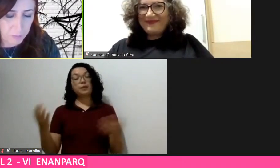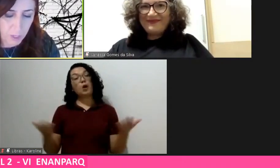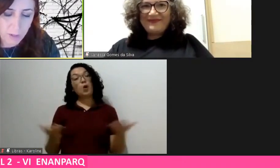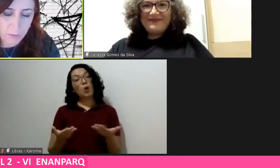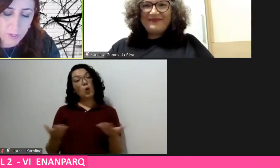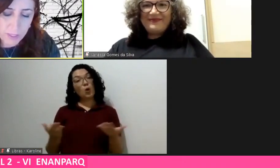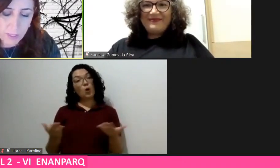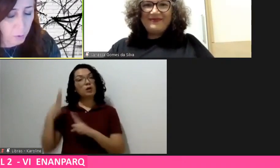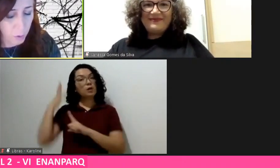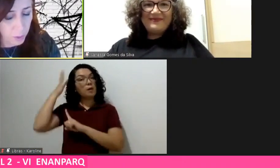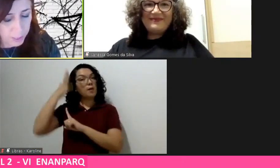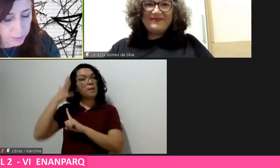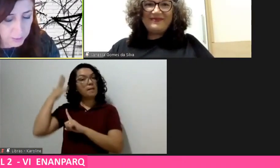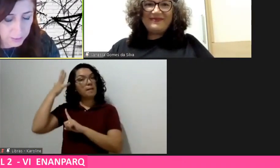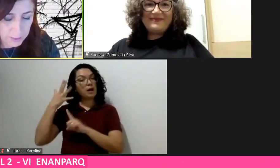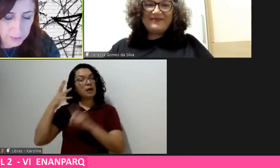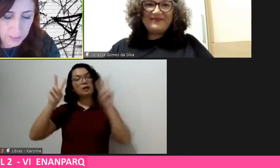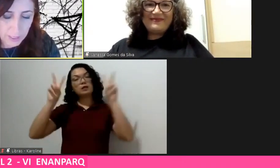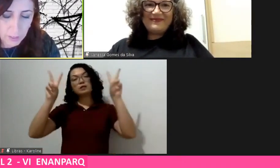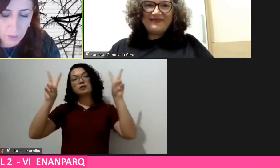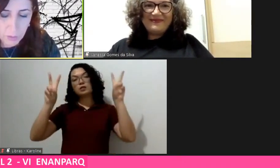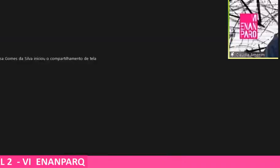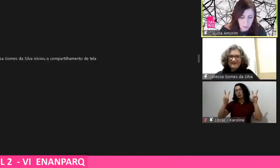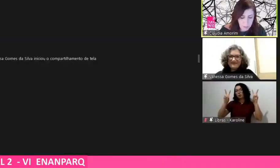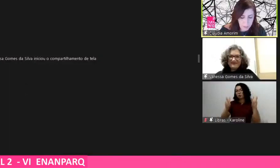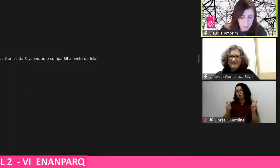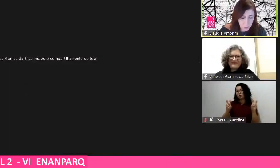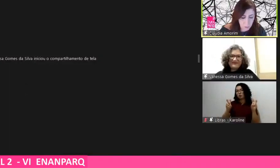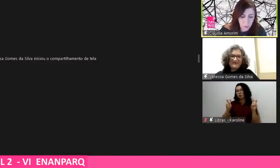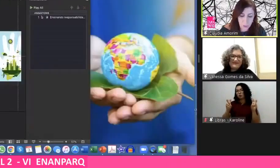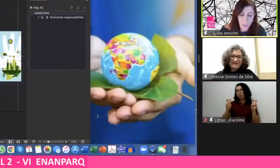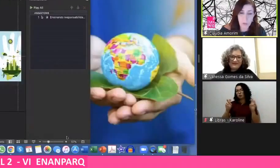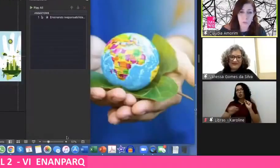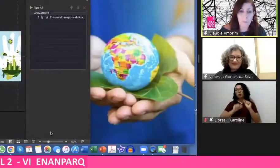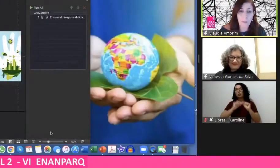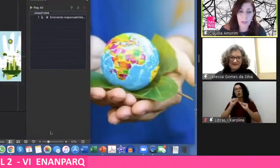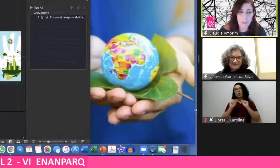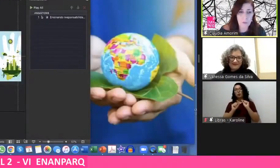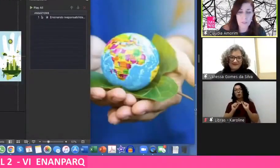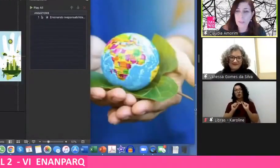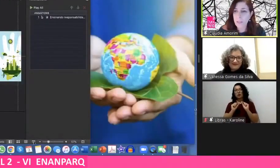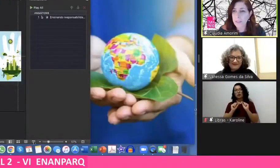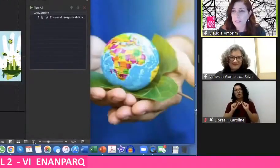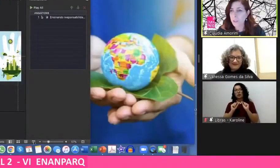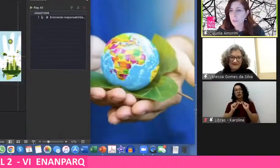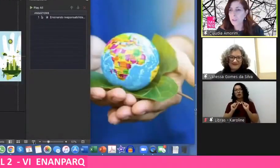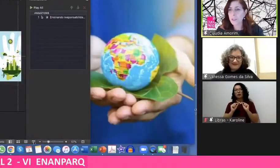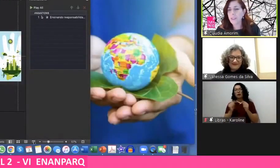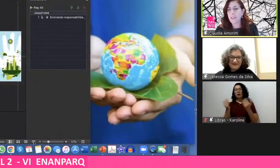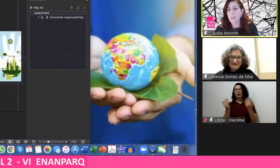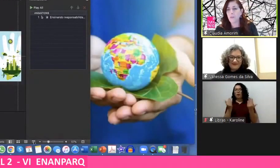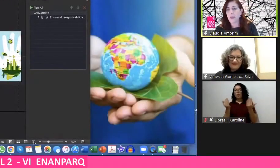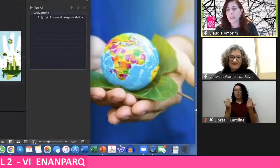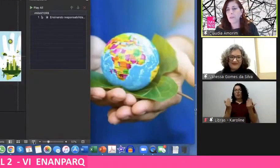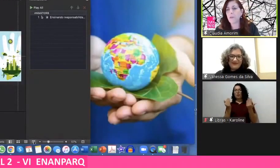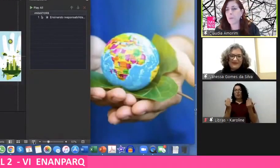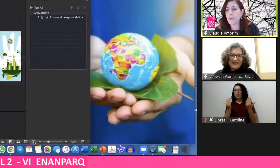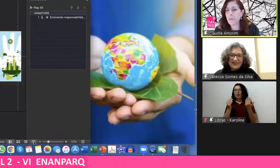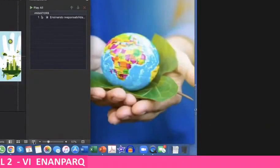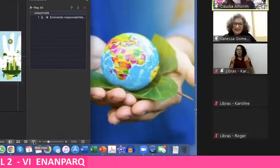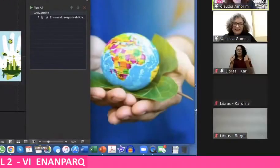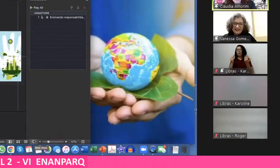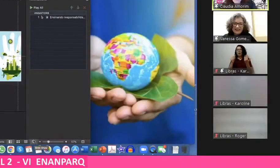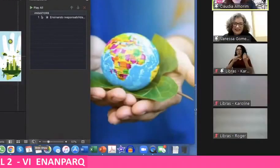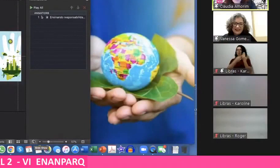é De Elefantes a Borboletas Ensinando Responsabilidade de Projeto para a Sustentabilidade. Então, Vanessa,